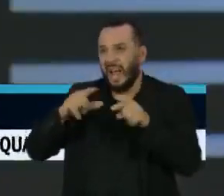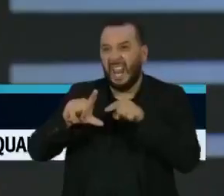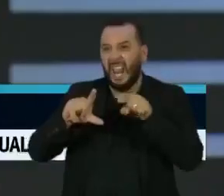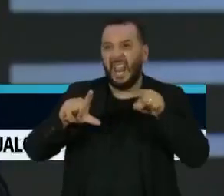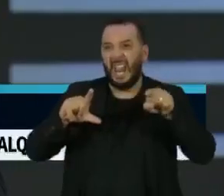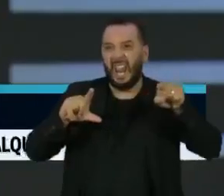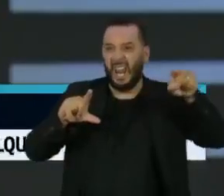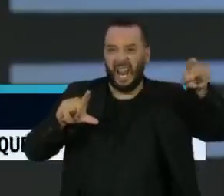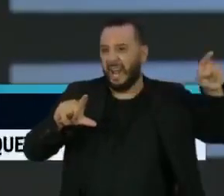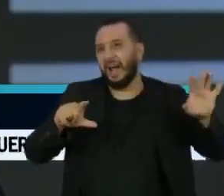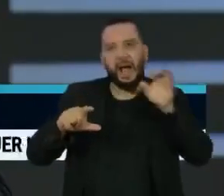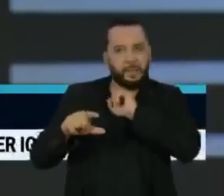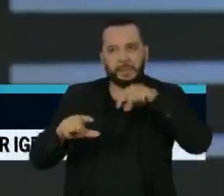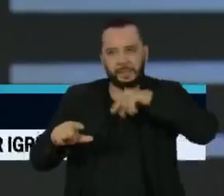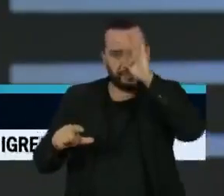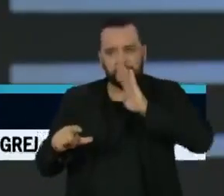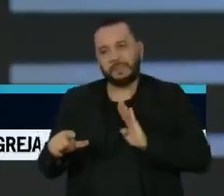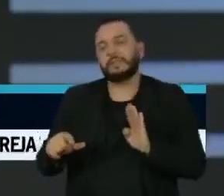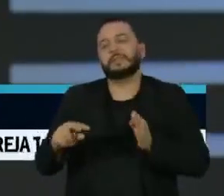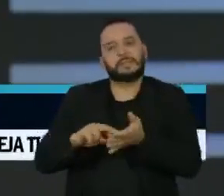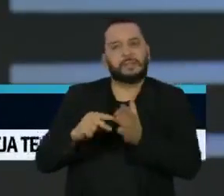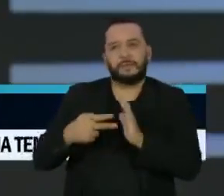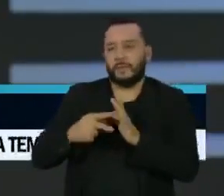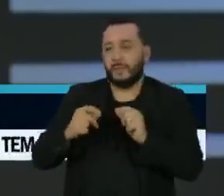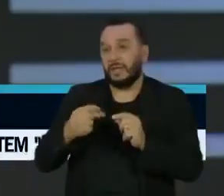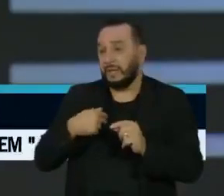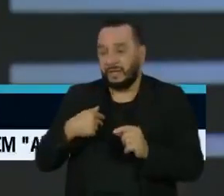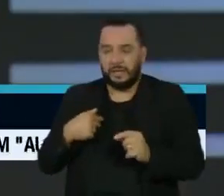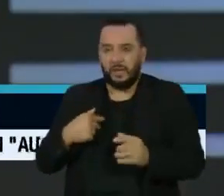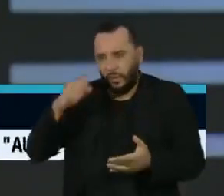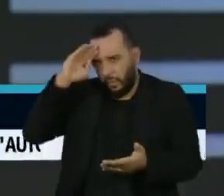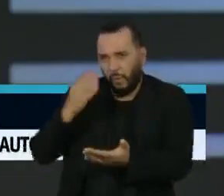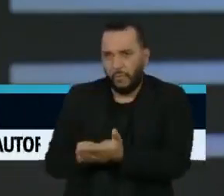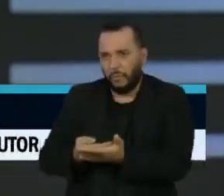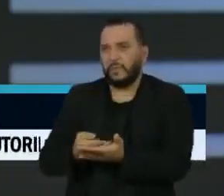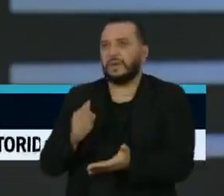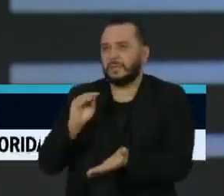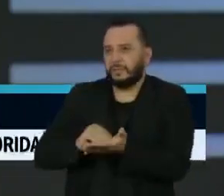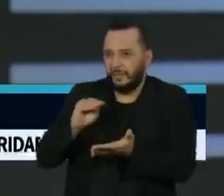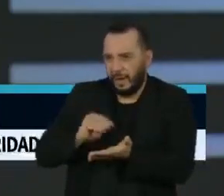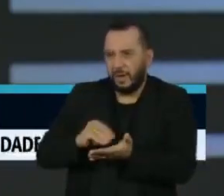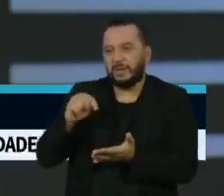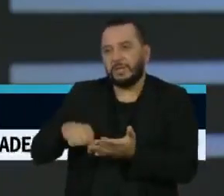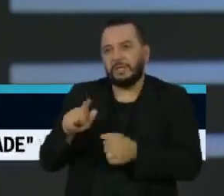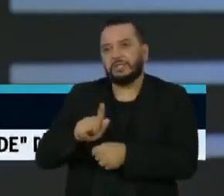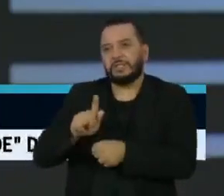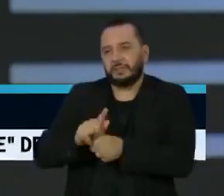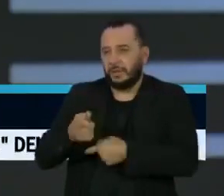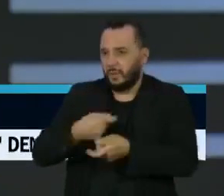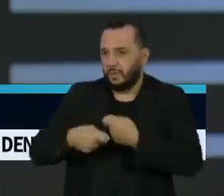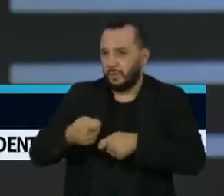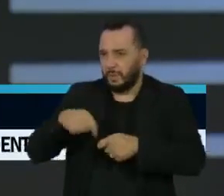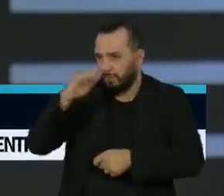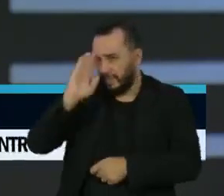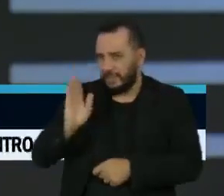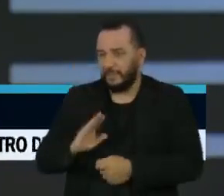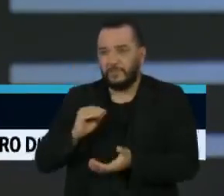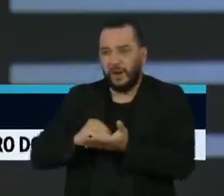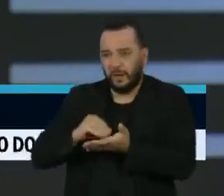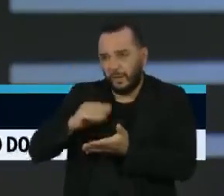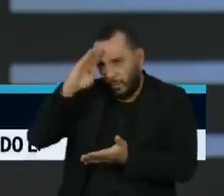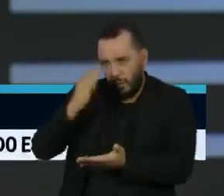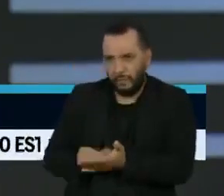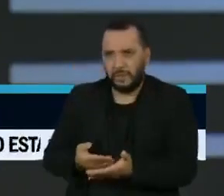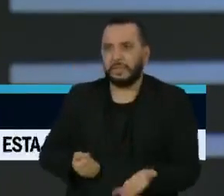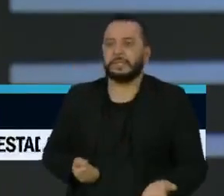falta de confiança em uma certa coordenação e estabilidade e solidez do processo é de gestão econômica e a segunda questão tem a